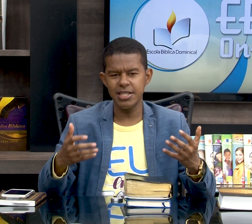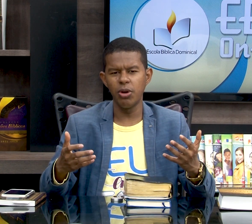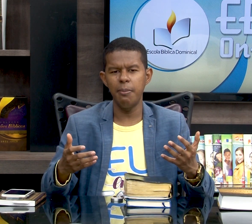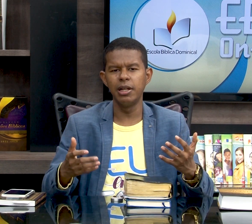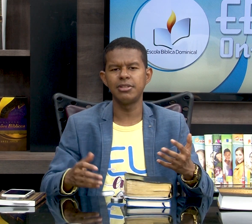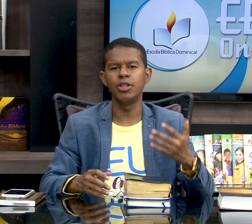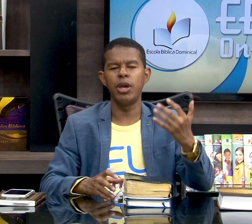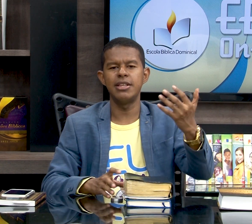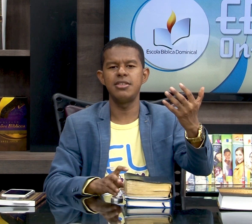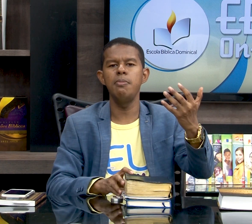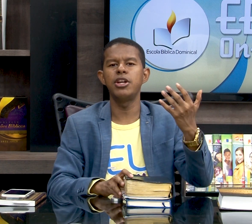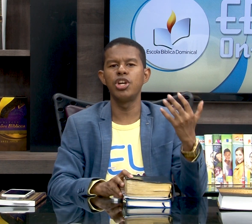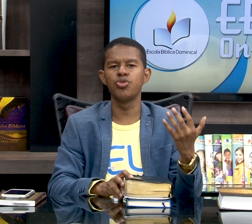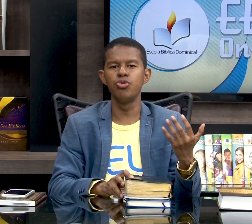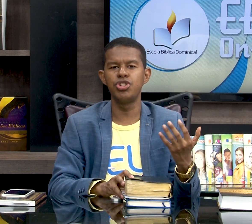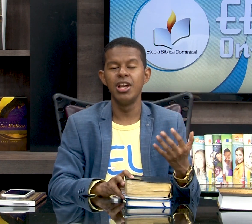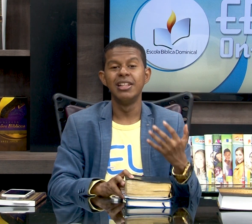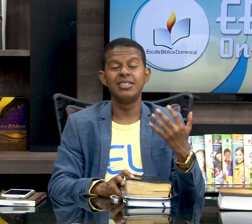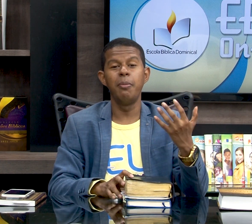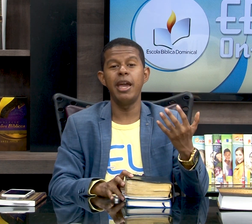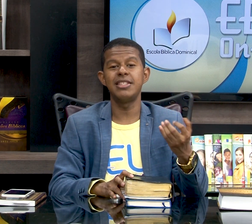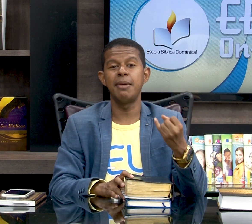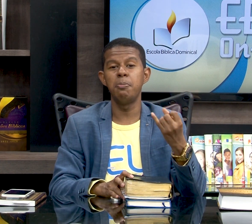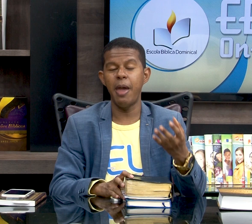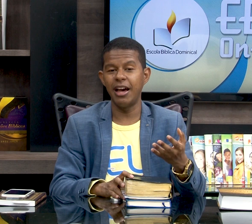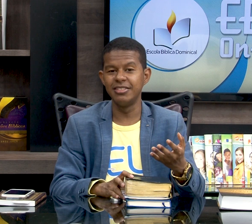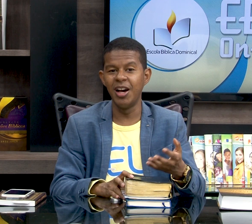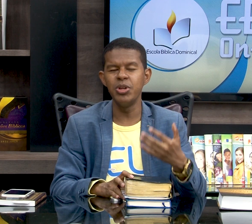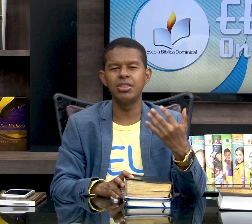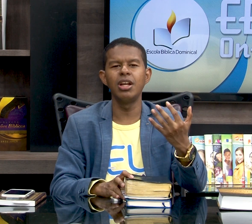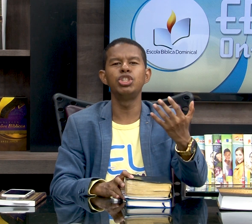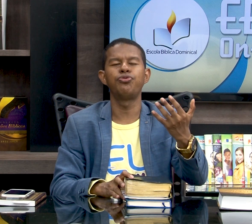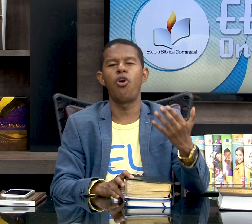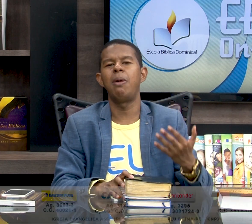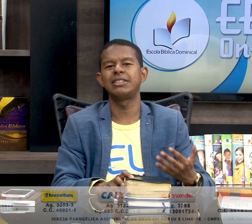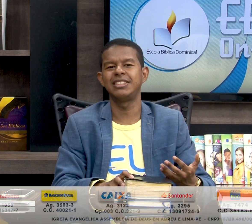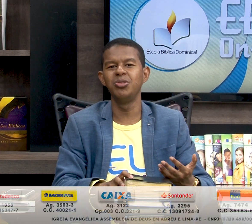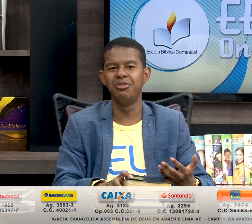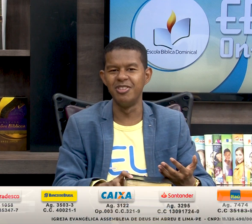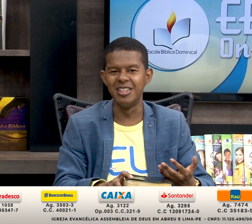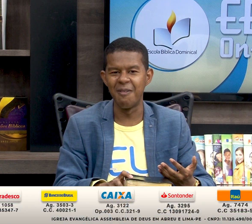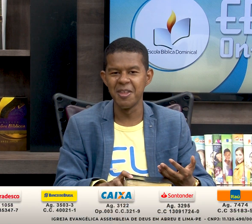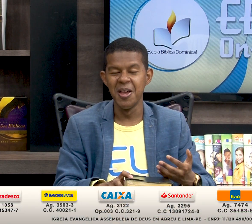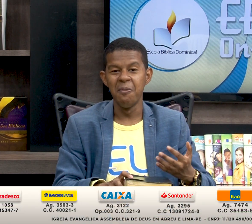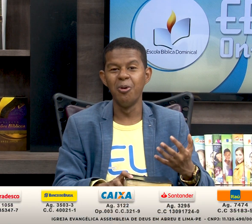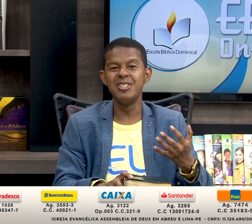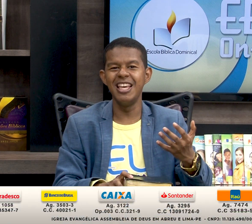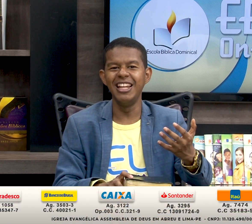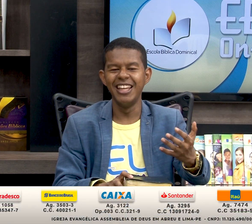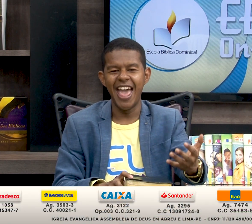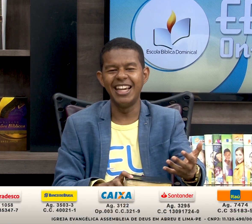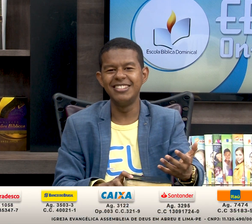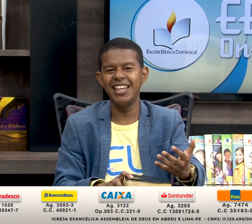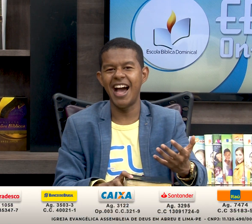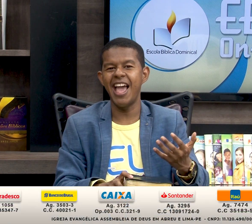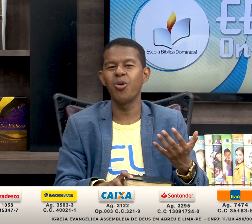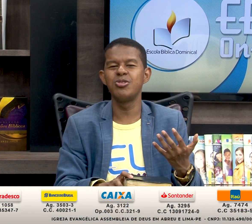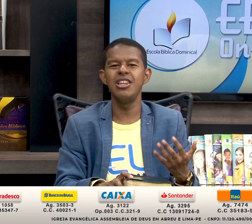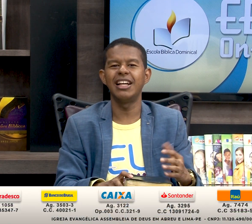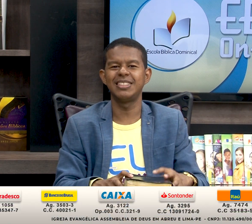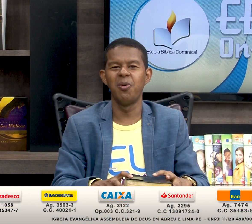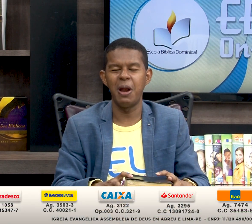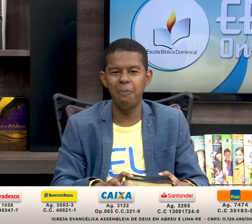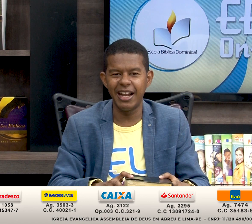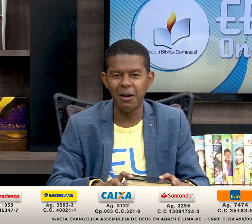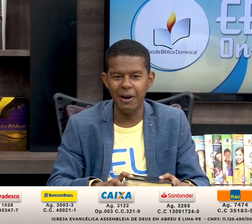e com o Coração Quebrantado e recebe a Jesus também recebe perdão e transformação de vida pois ele é